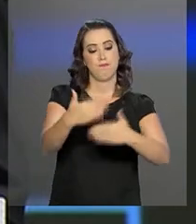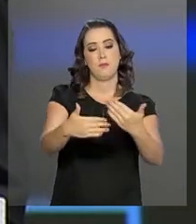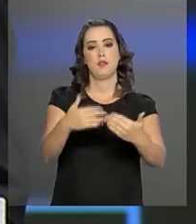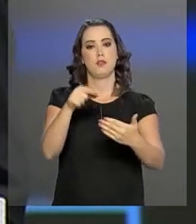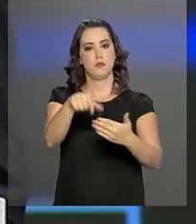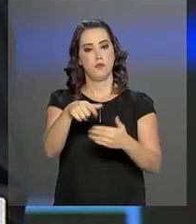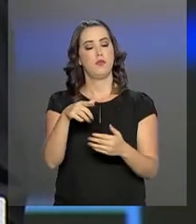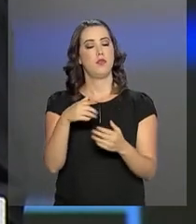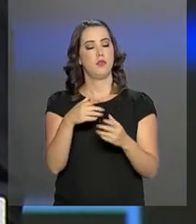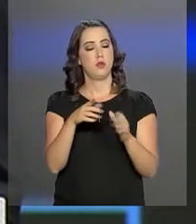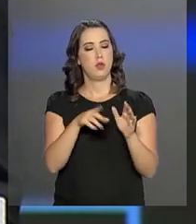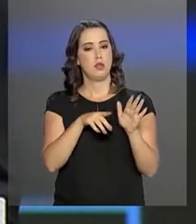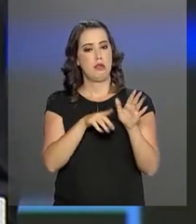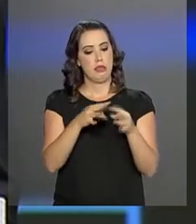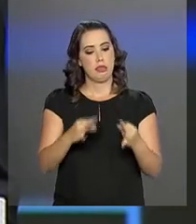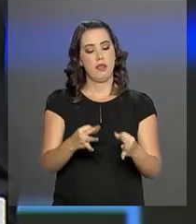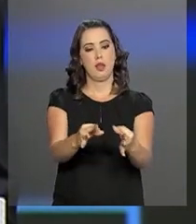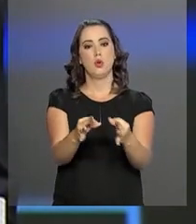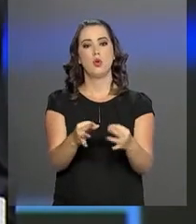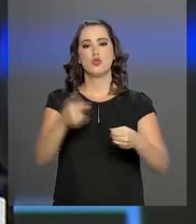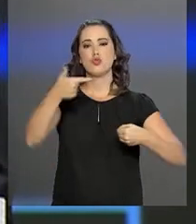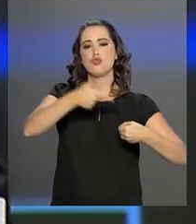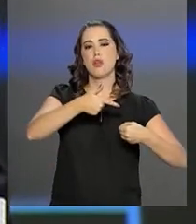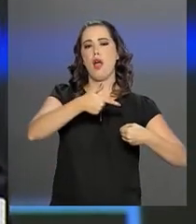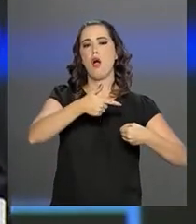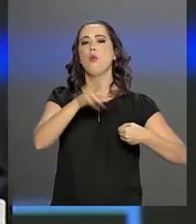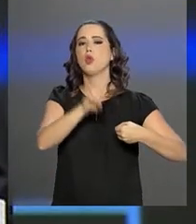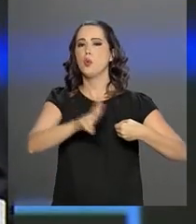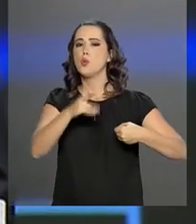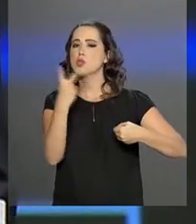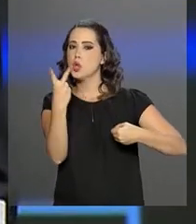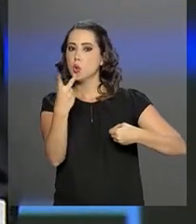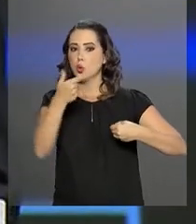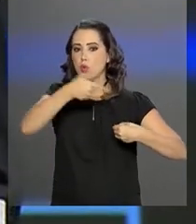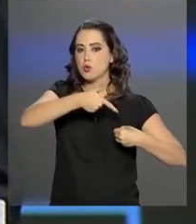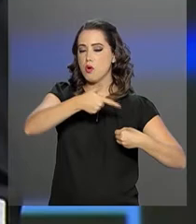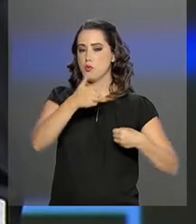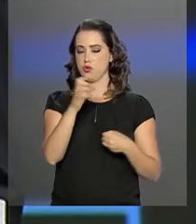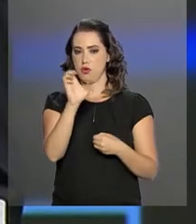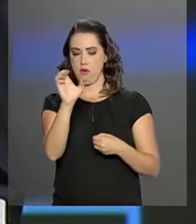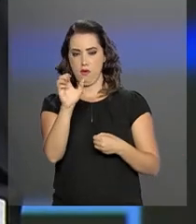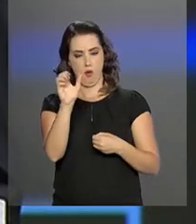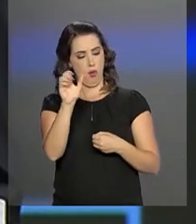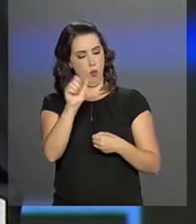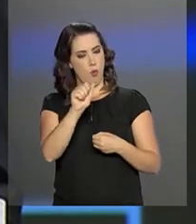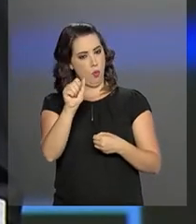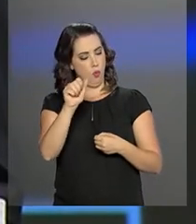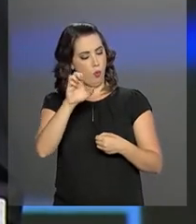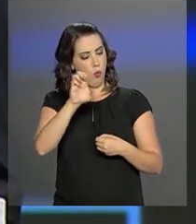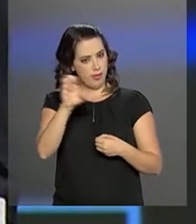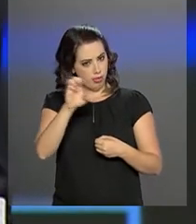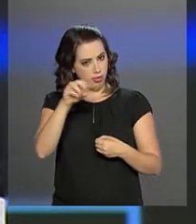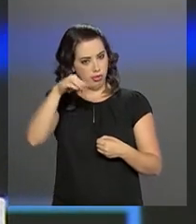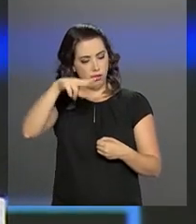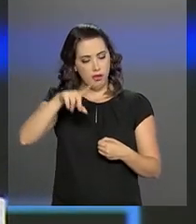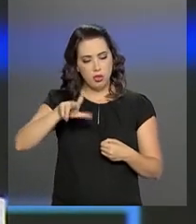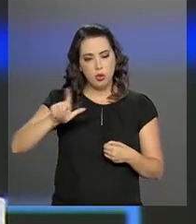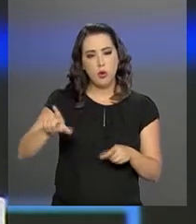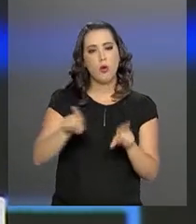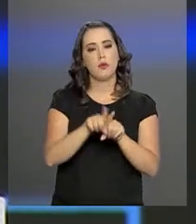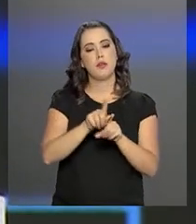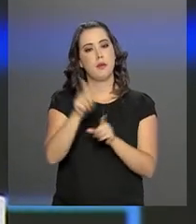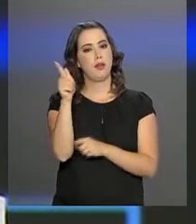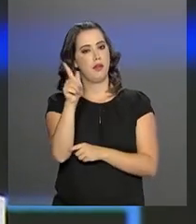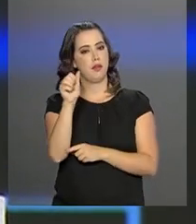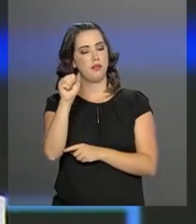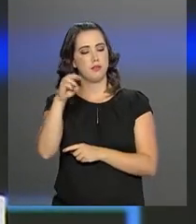Flex. A partir dali surgiu a tecnologia Flex no Brasil e surgiu todo esse mercado